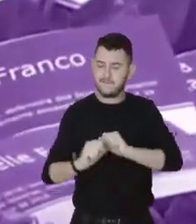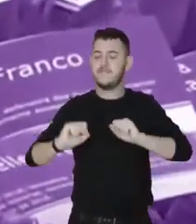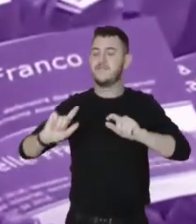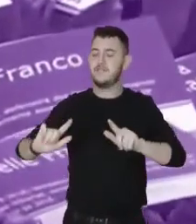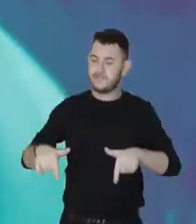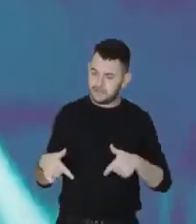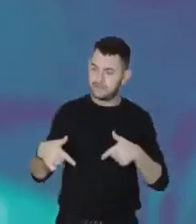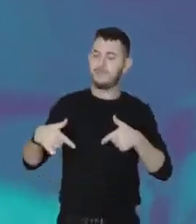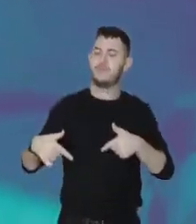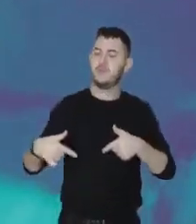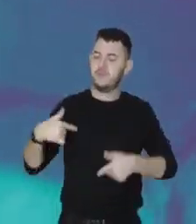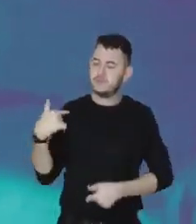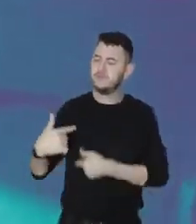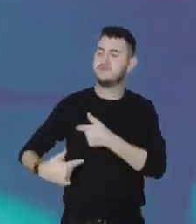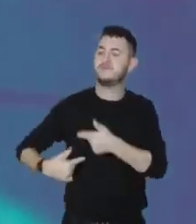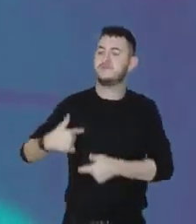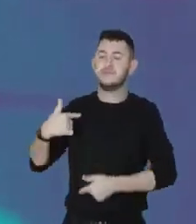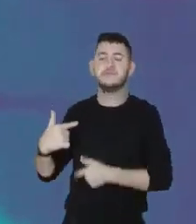acontecer.